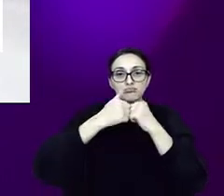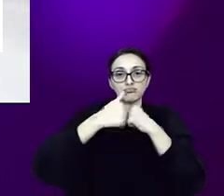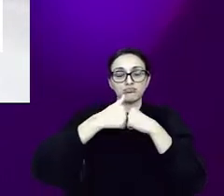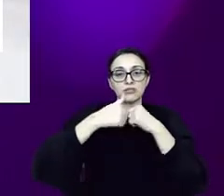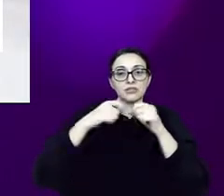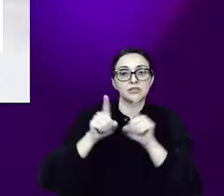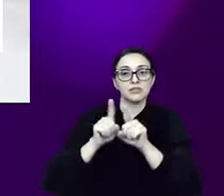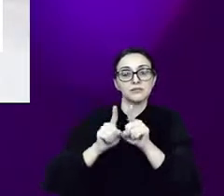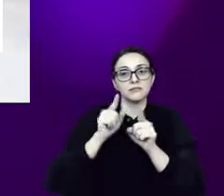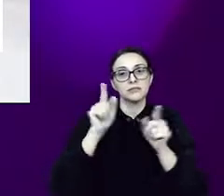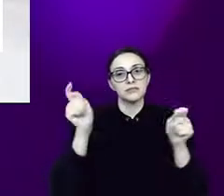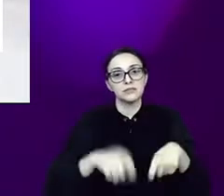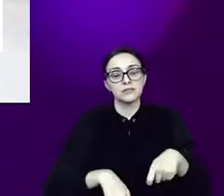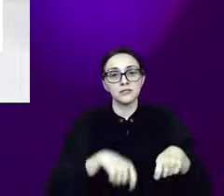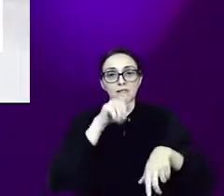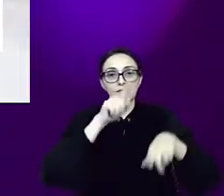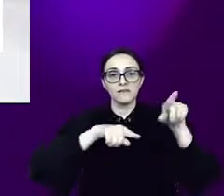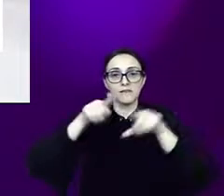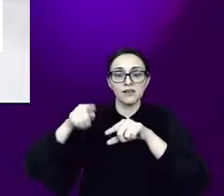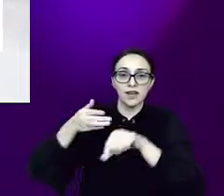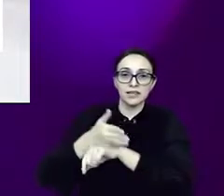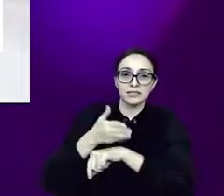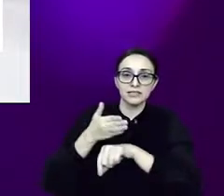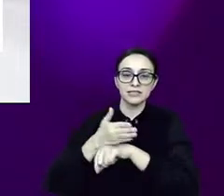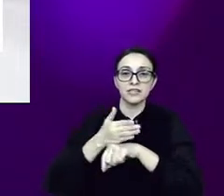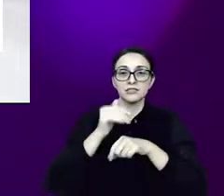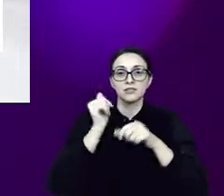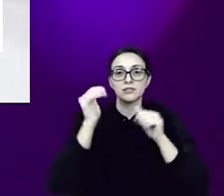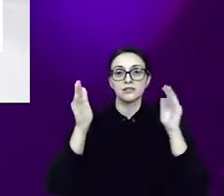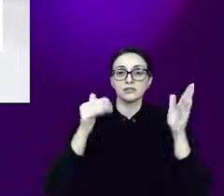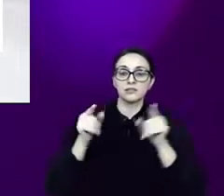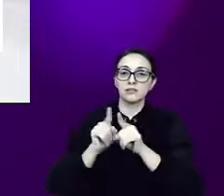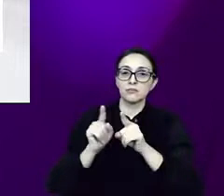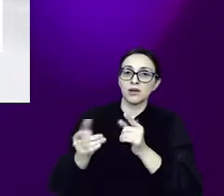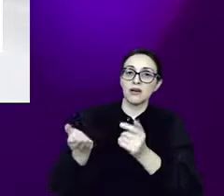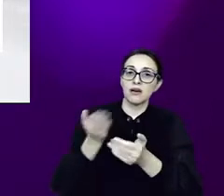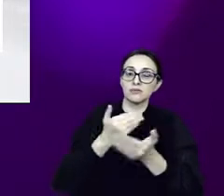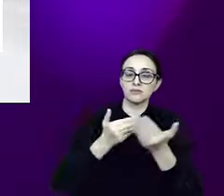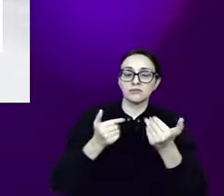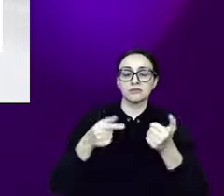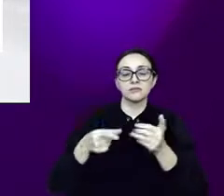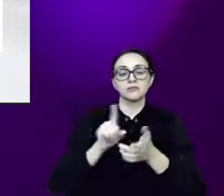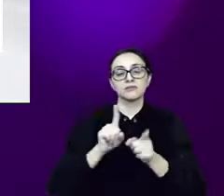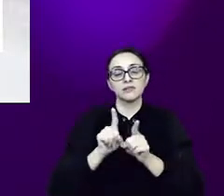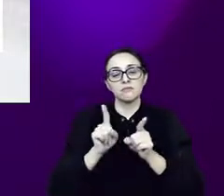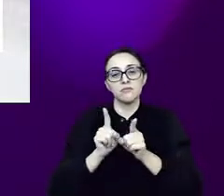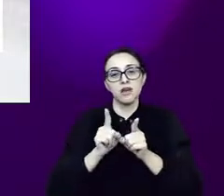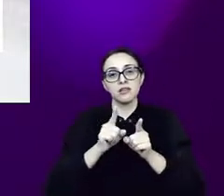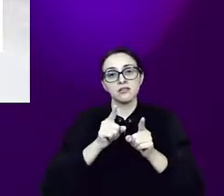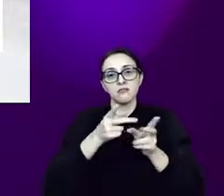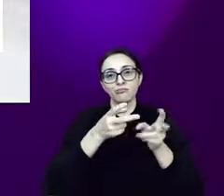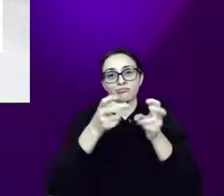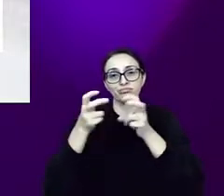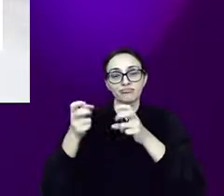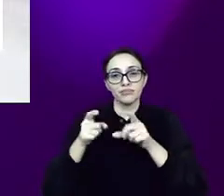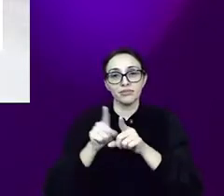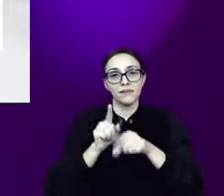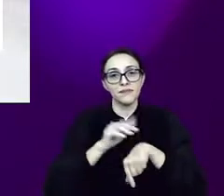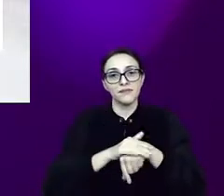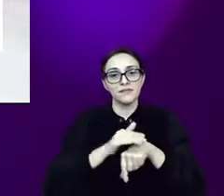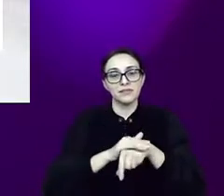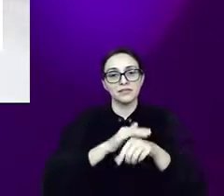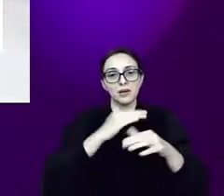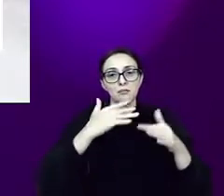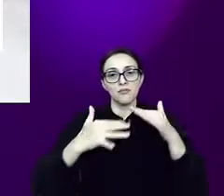tem possibilidade de variar para os acessos laterais ou os acessos anteriores à localização dessa varredura, e também é feita num